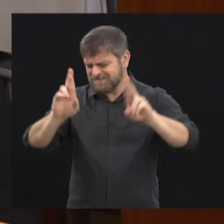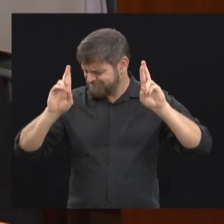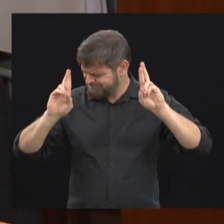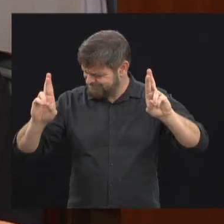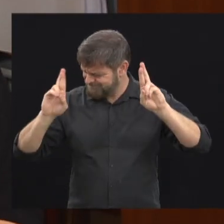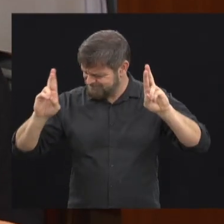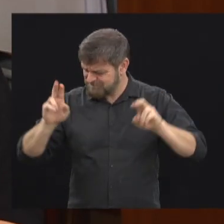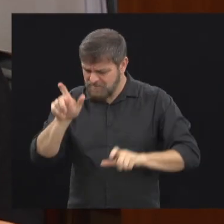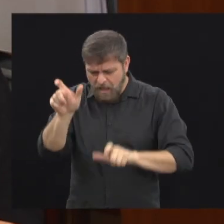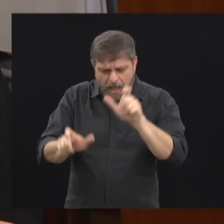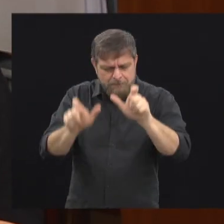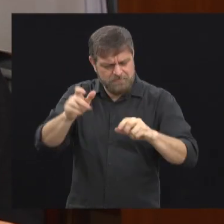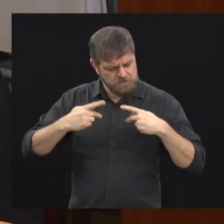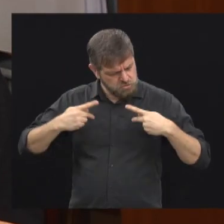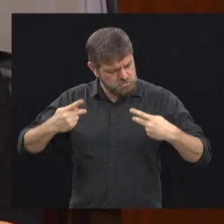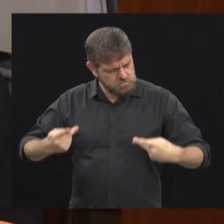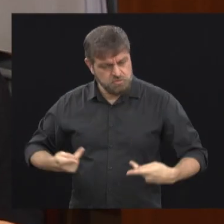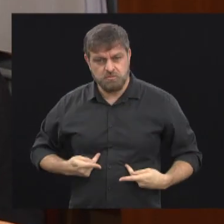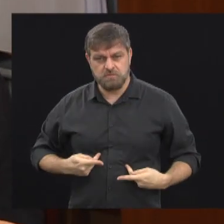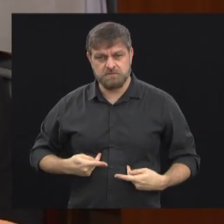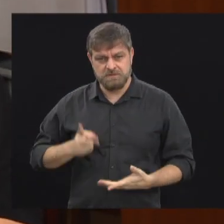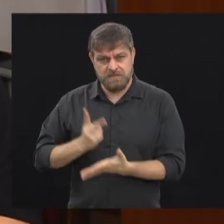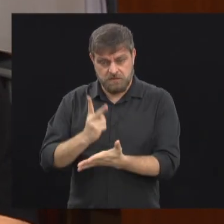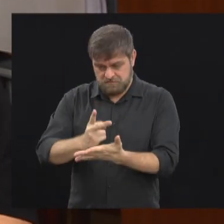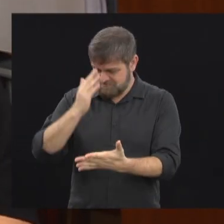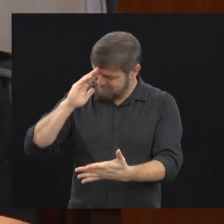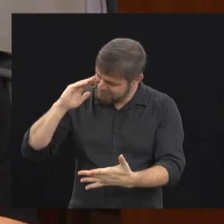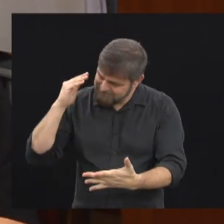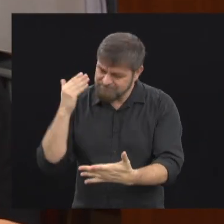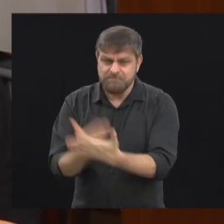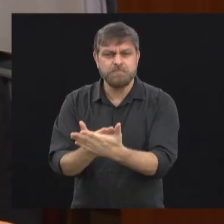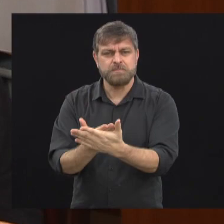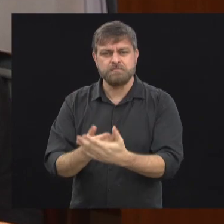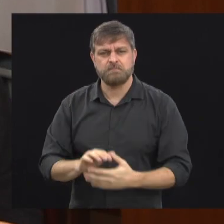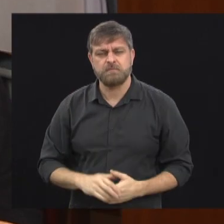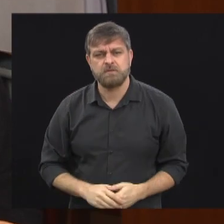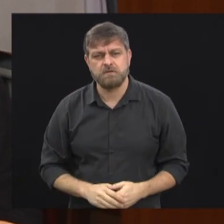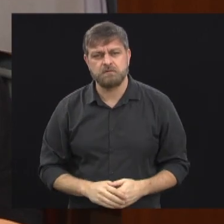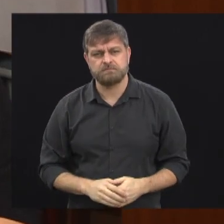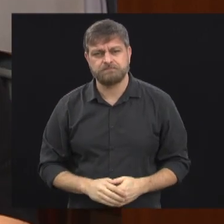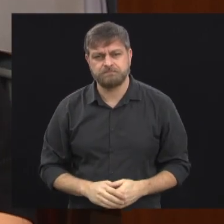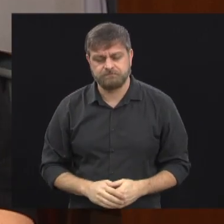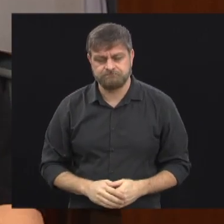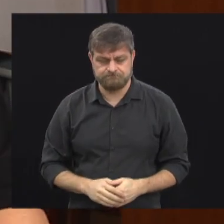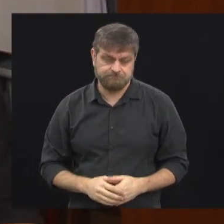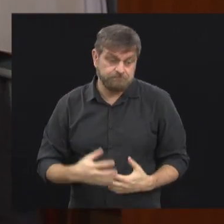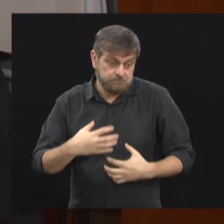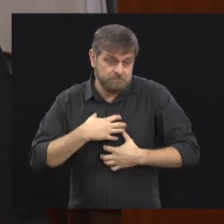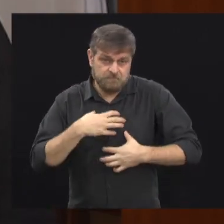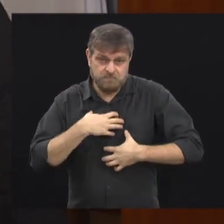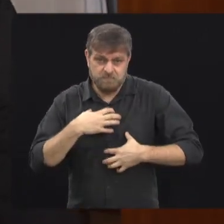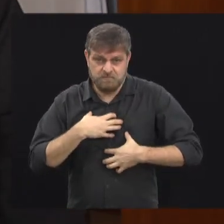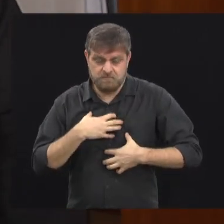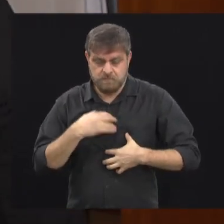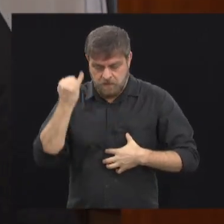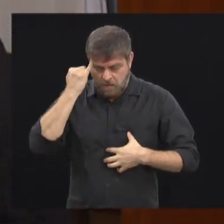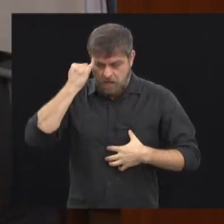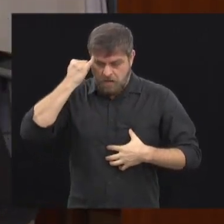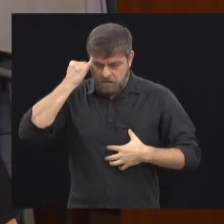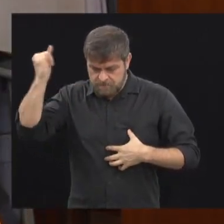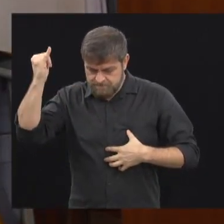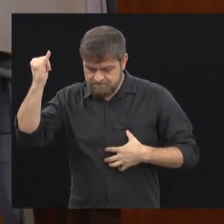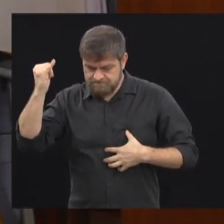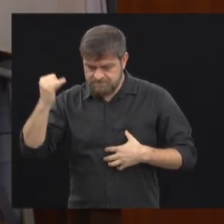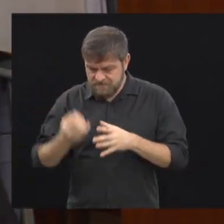humano, né? Eu sempre acreditei, né? E foi por isso que eu comprei a ideia